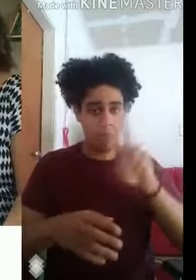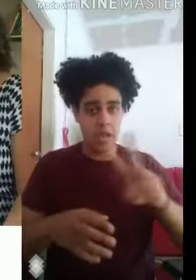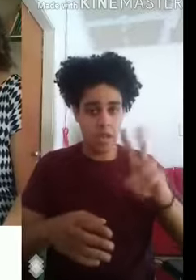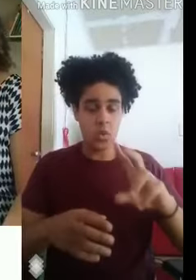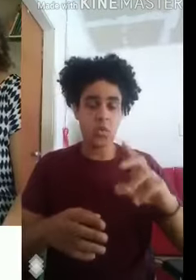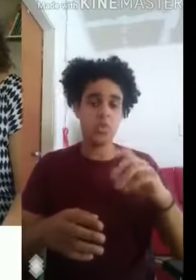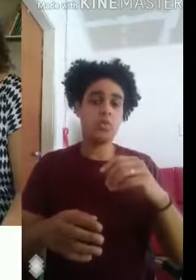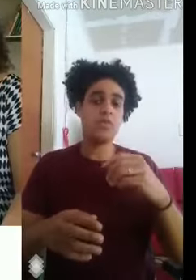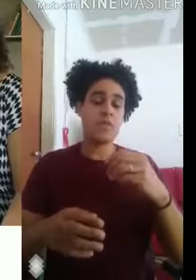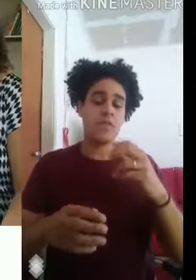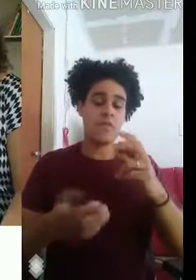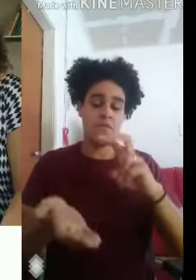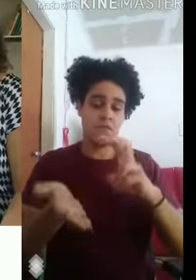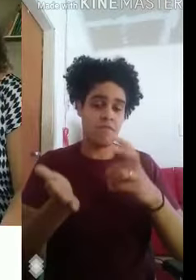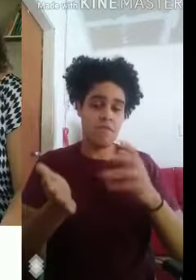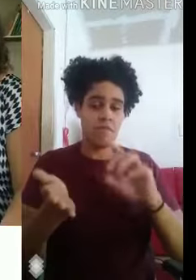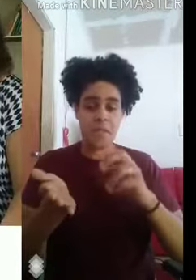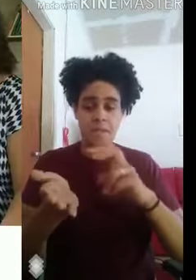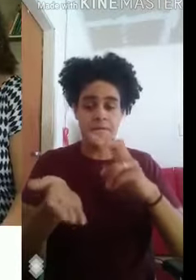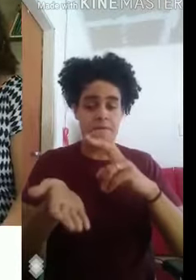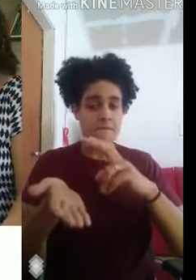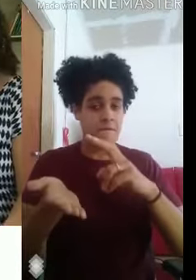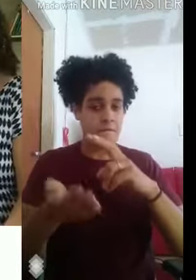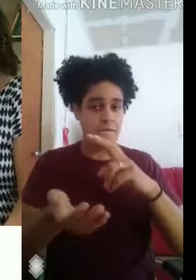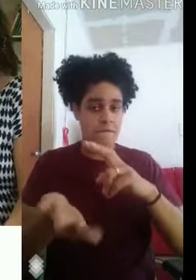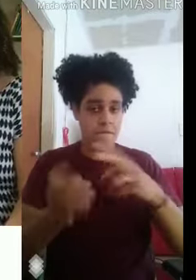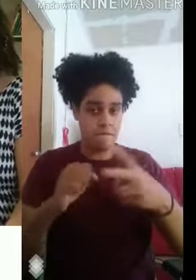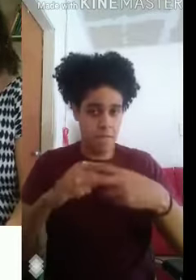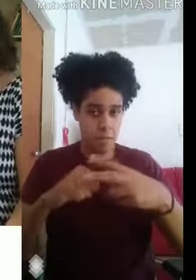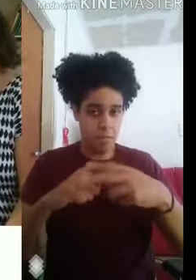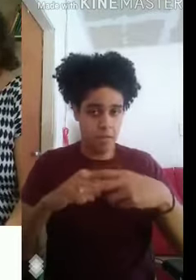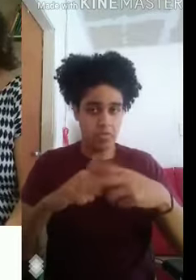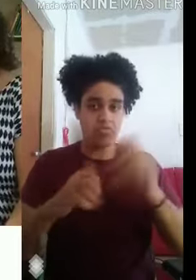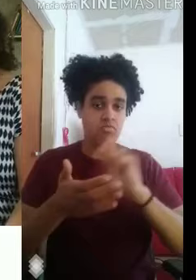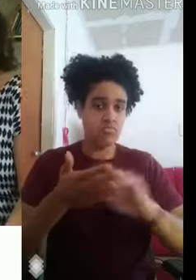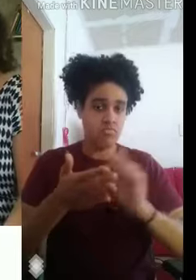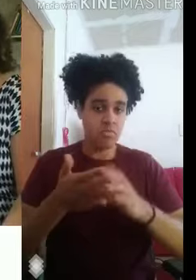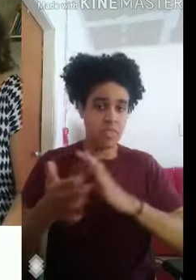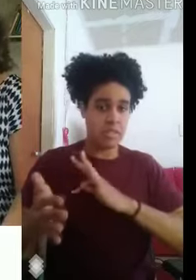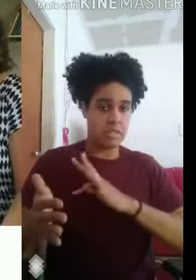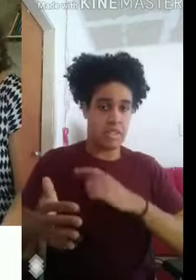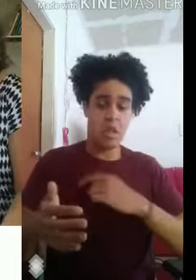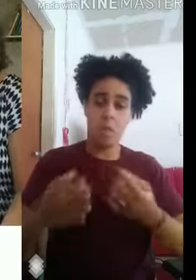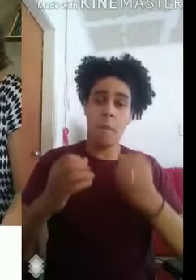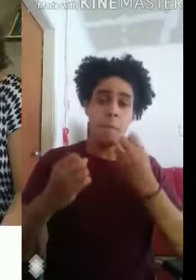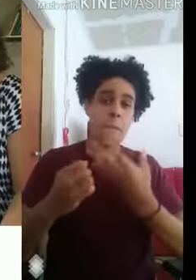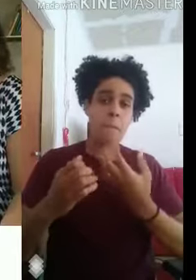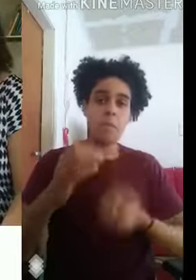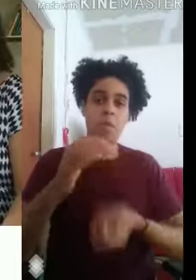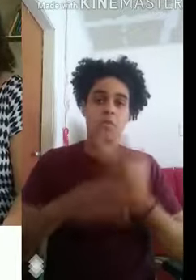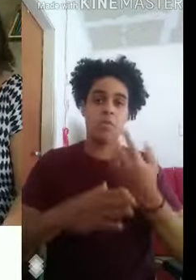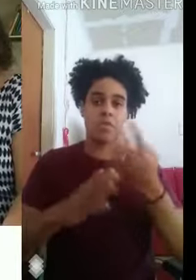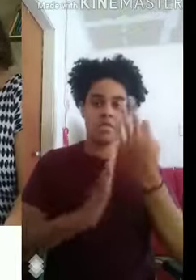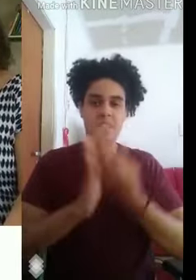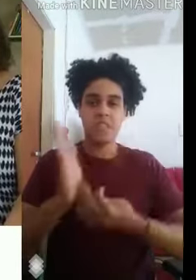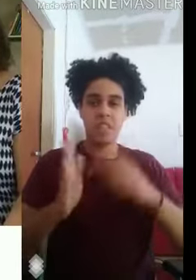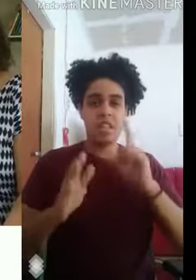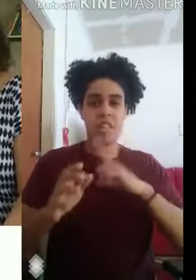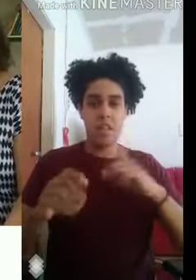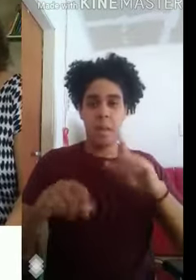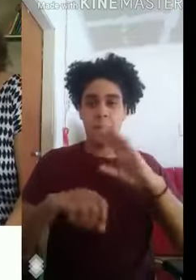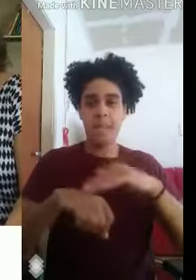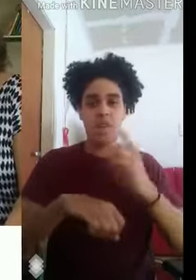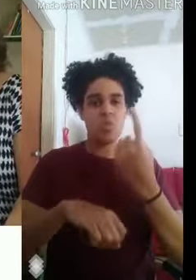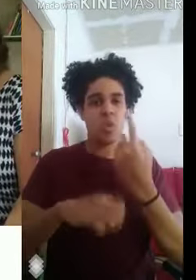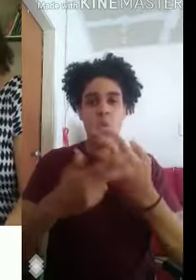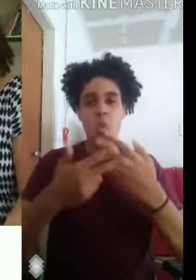escrita, técnica e impessoal. É isso que vai garantir uma boa produção de texto. Mas tem mais uma